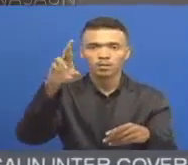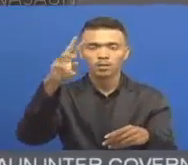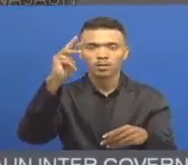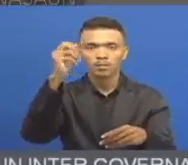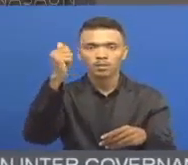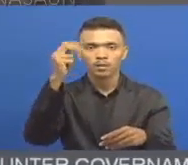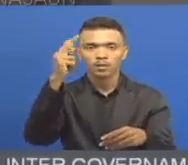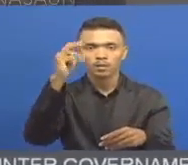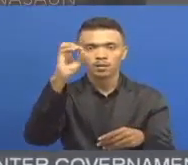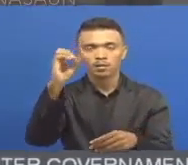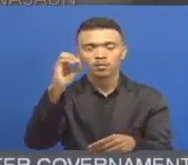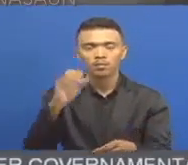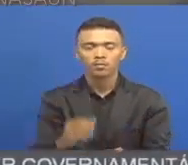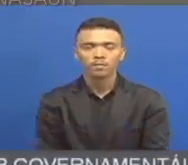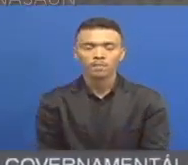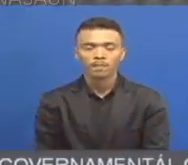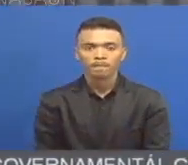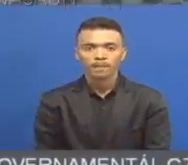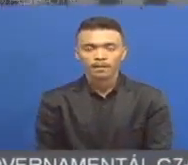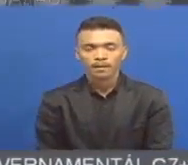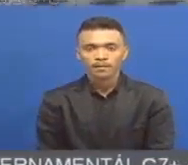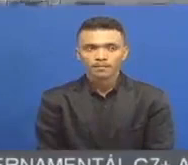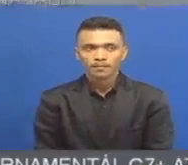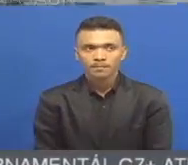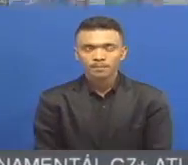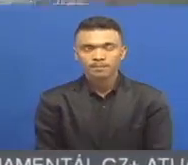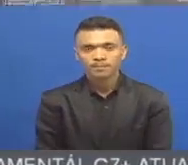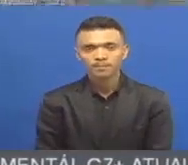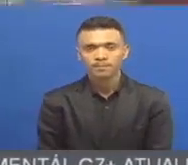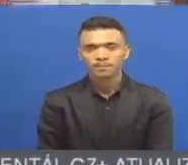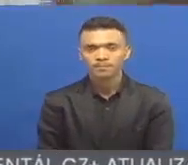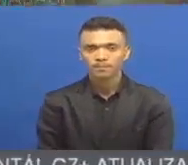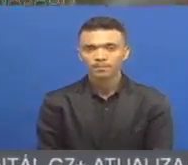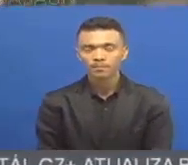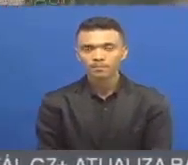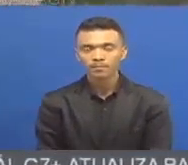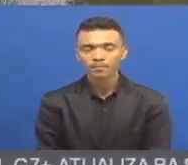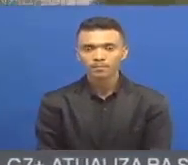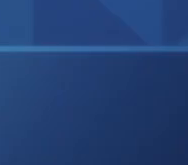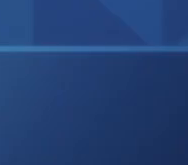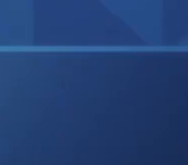Ramos. Rússia Município Balcão, Pedro Almeida, RTTL.